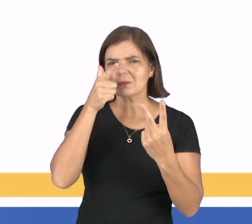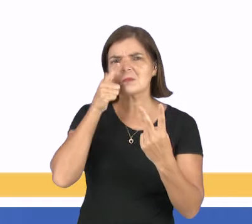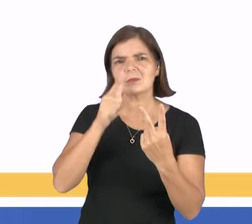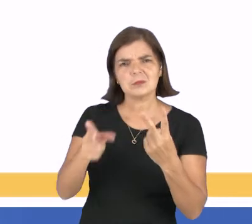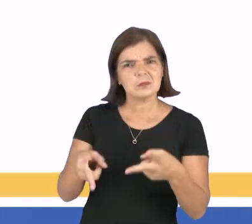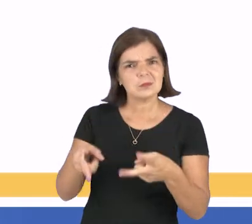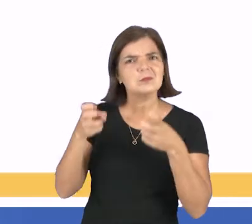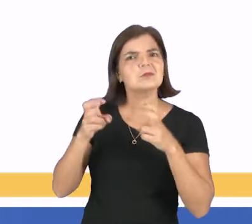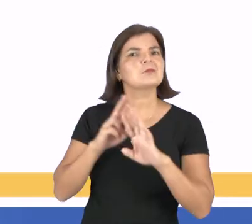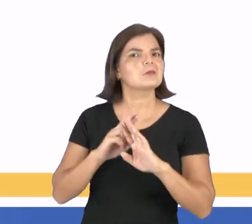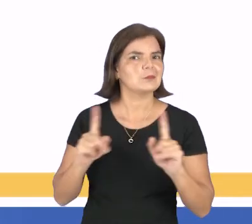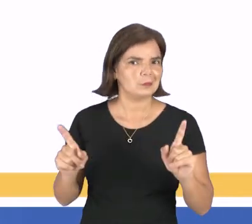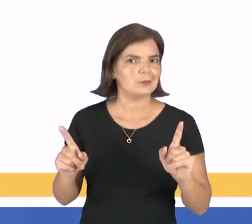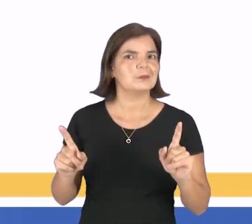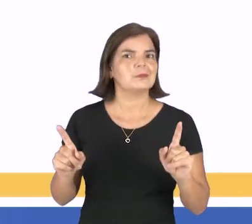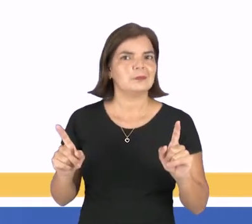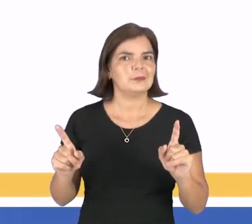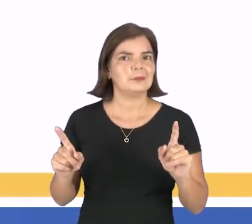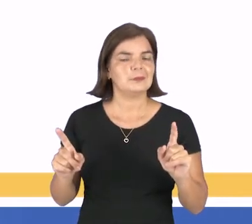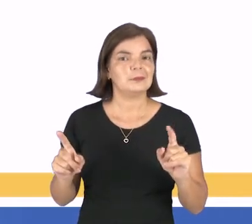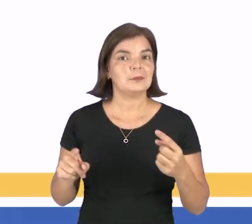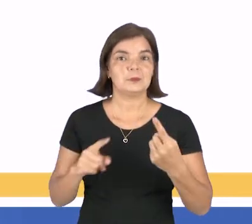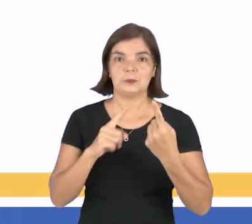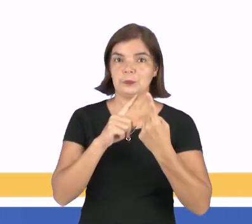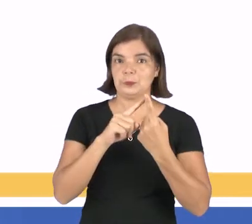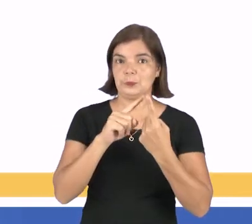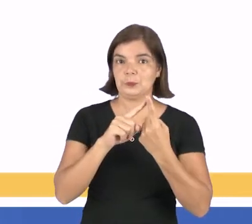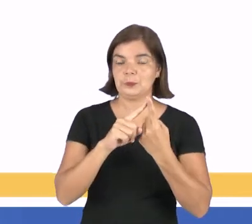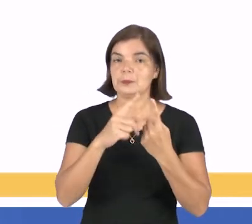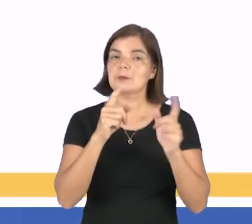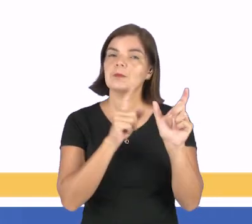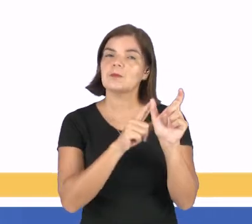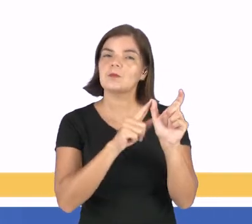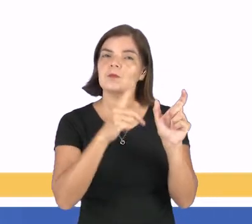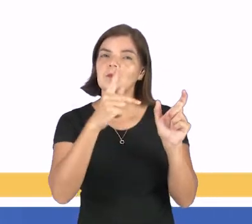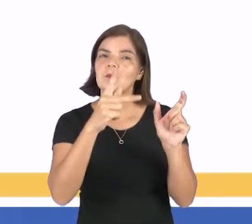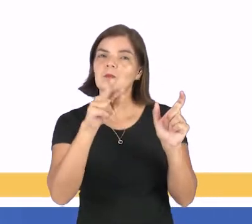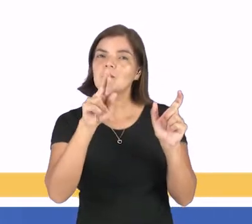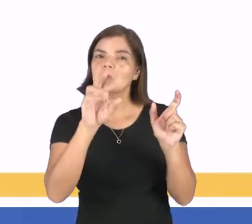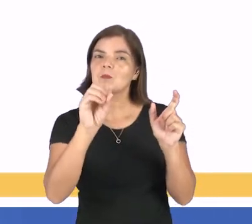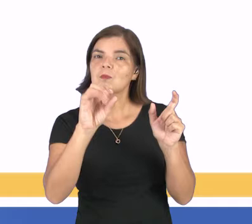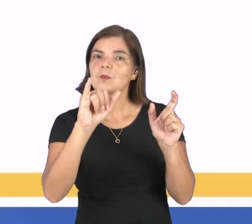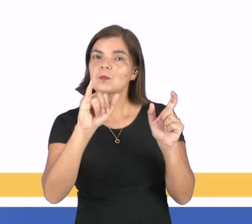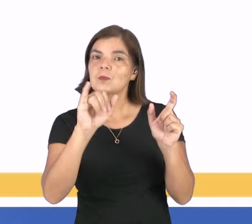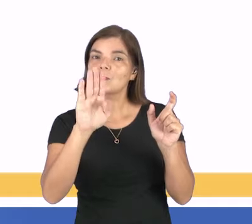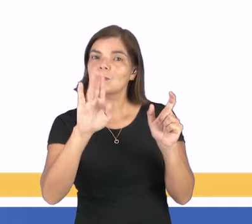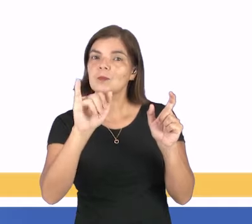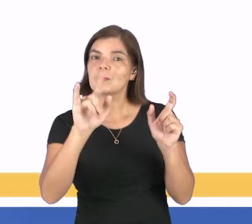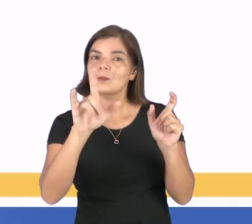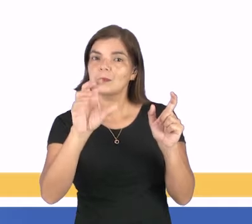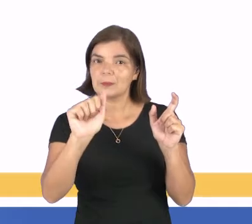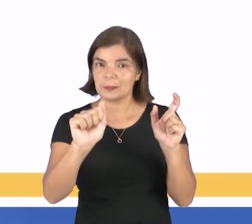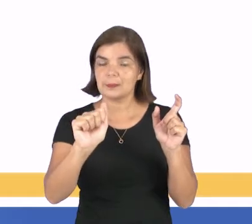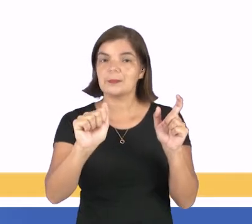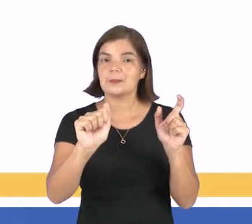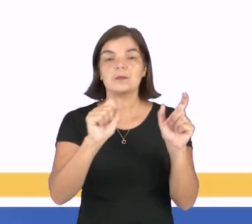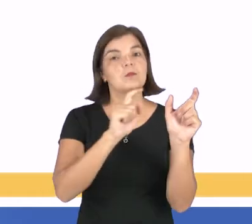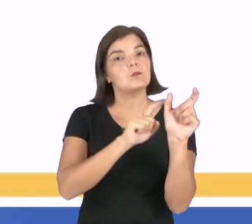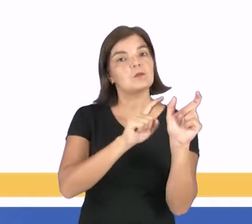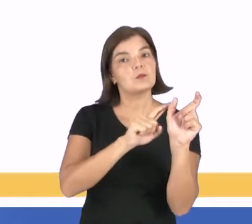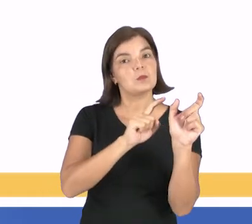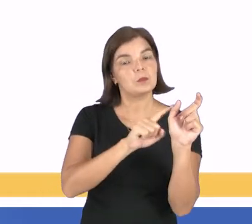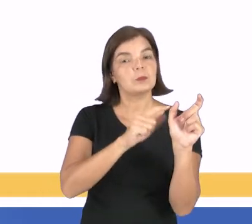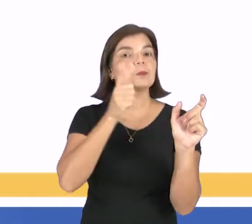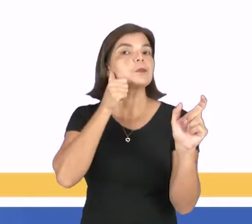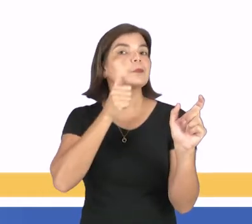conseguem perceber a diferença na palavra proibido? Sim, né? Na primeira placa está